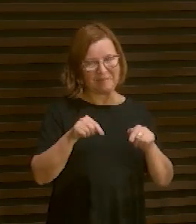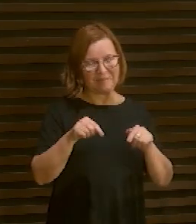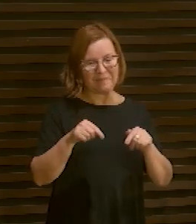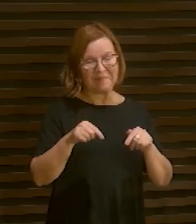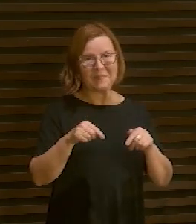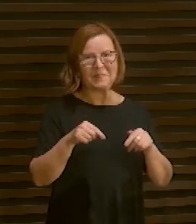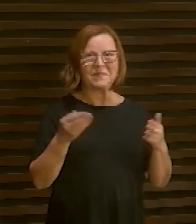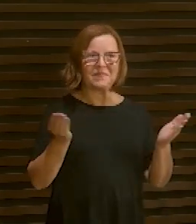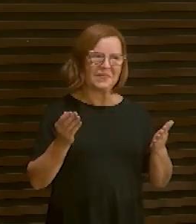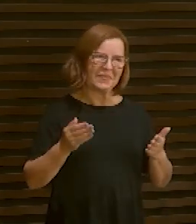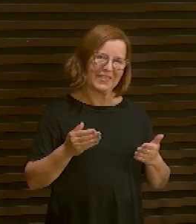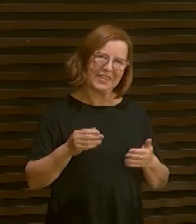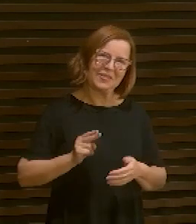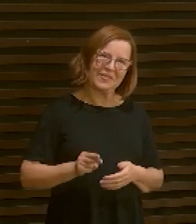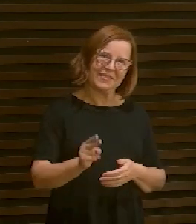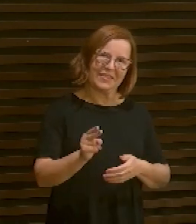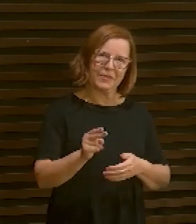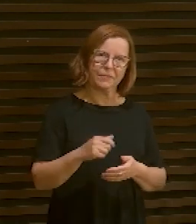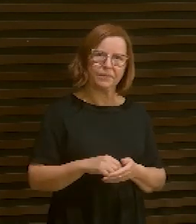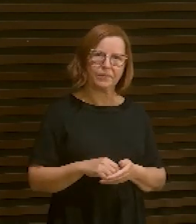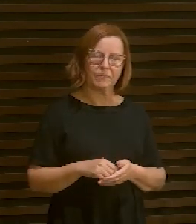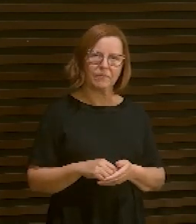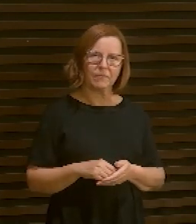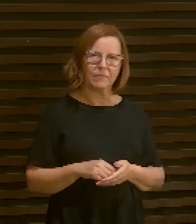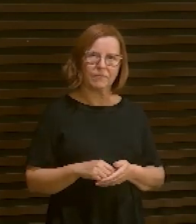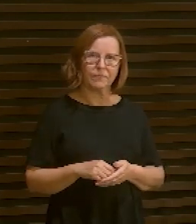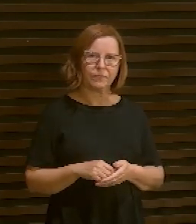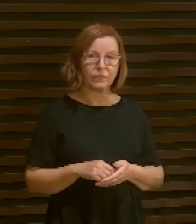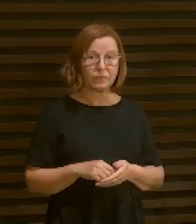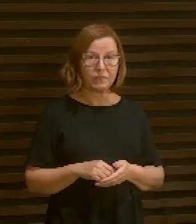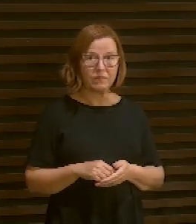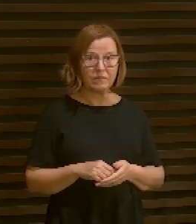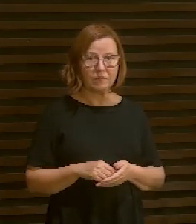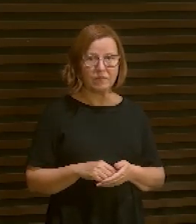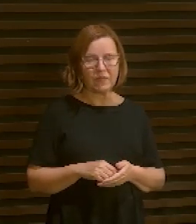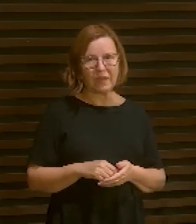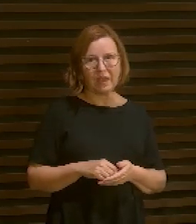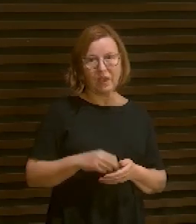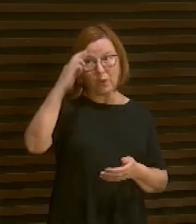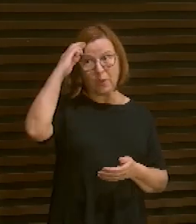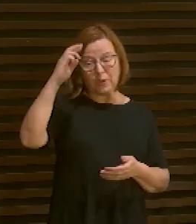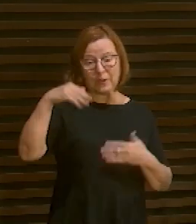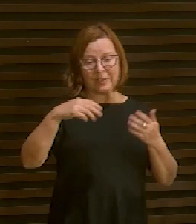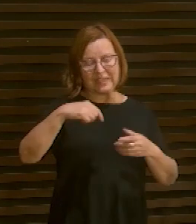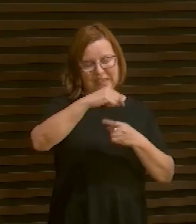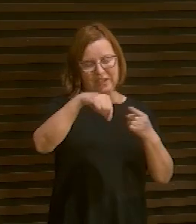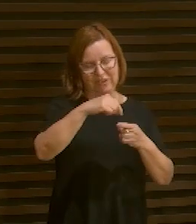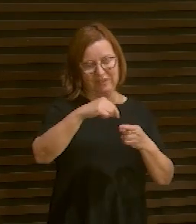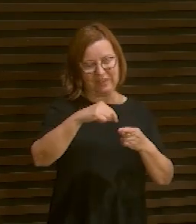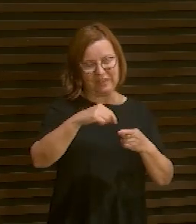mais. Pois tanto que santifica, como os que são santificados,